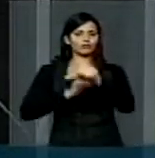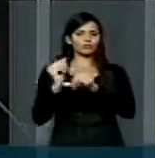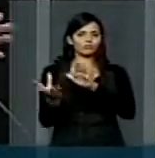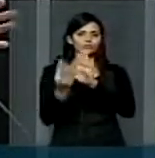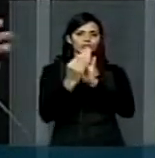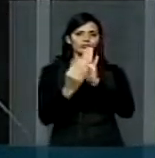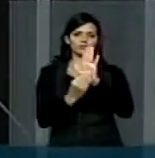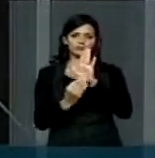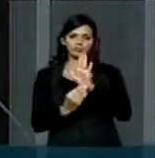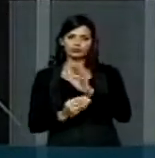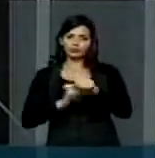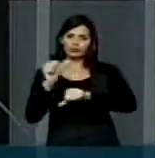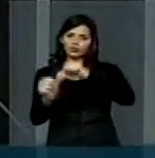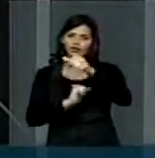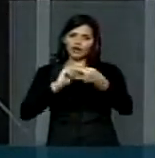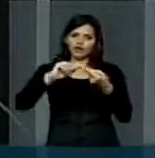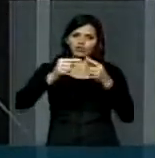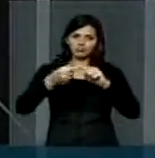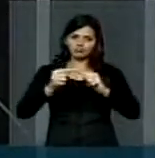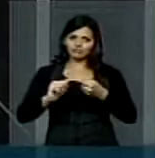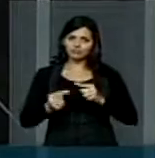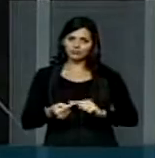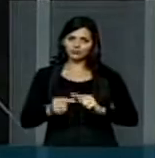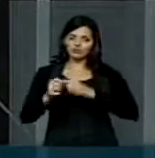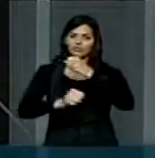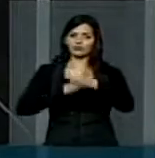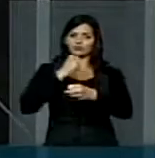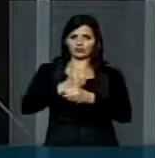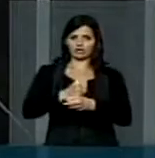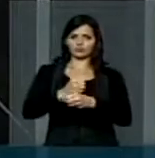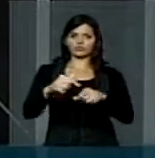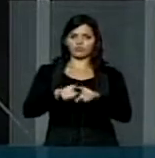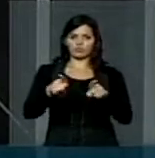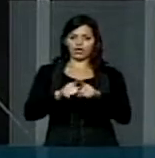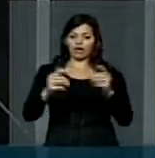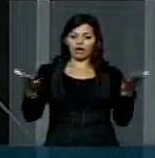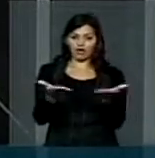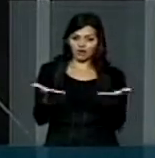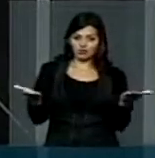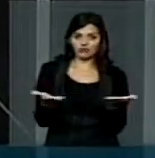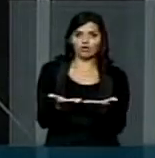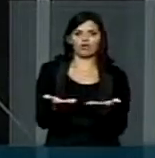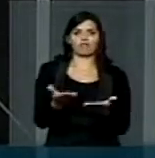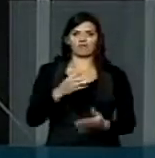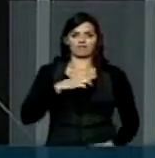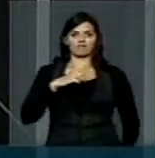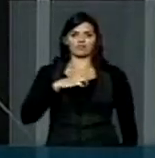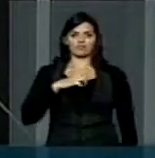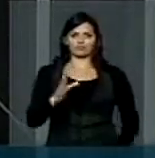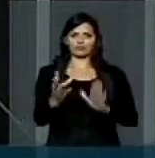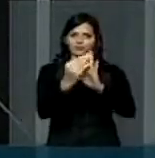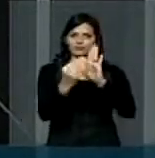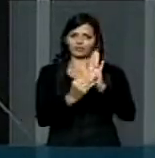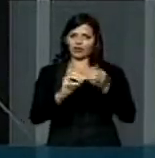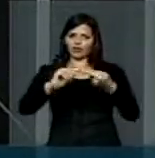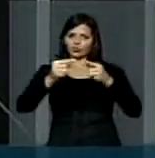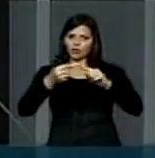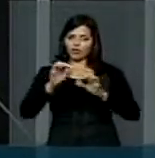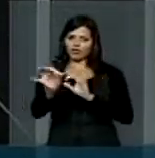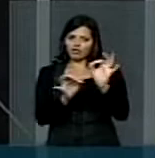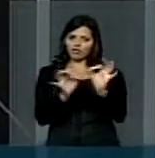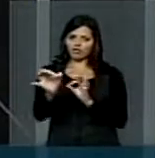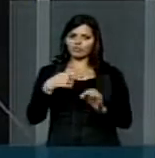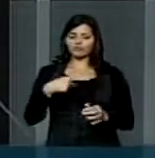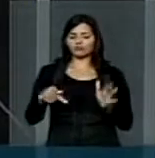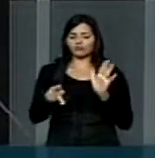atualizado ao longo dos anos, inclusive com atualizações recentes, como, por exemplo,